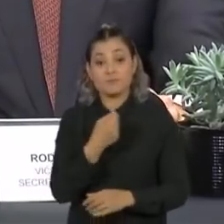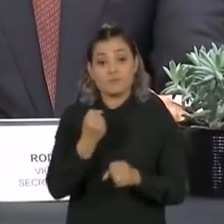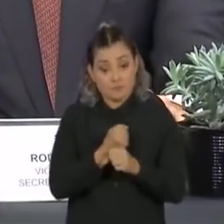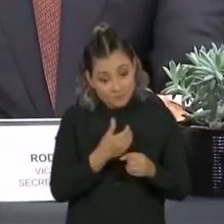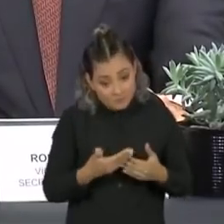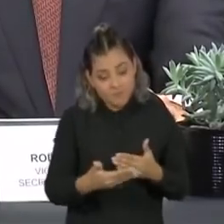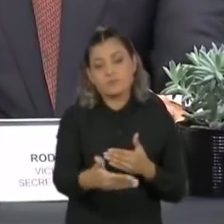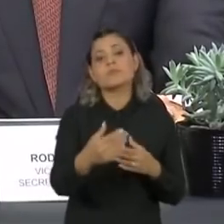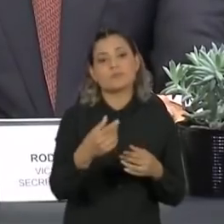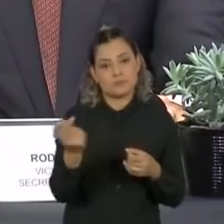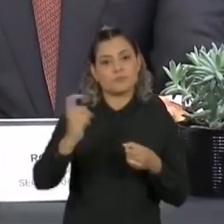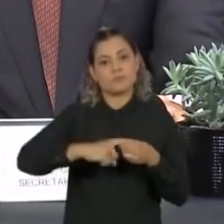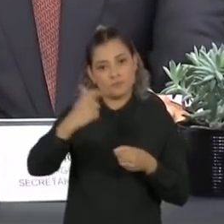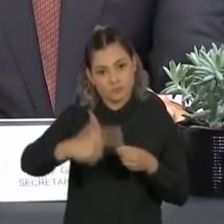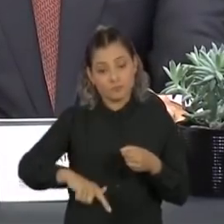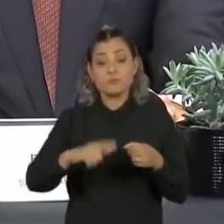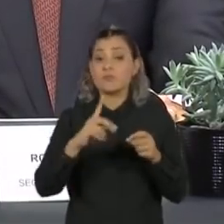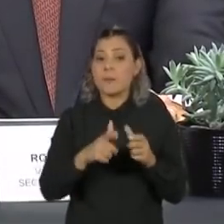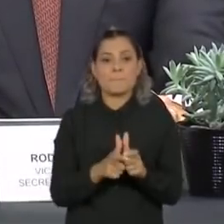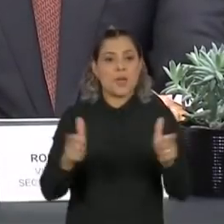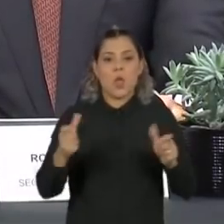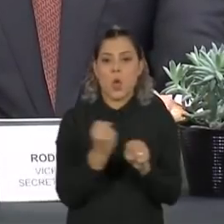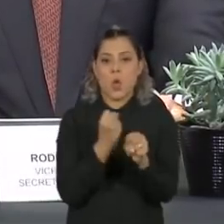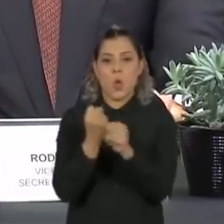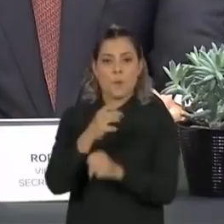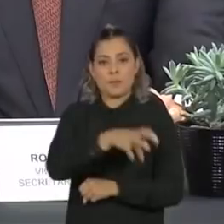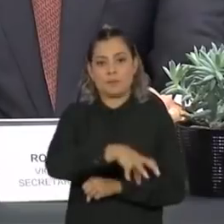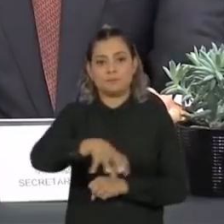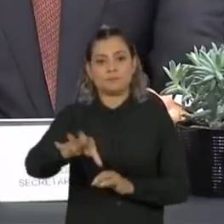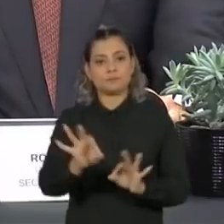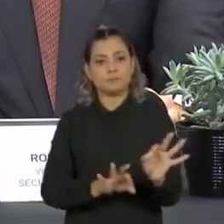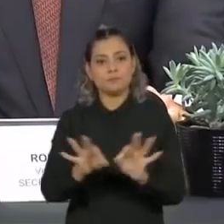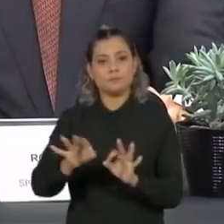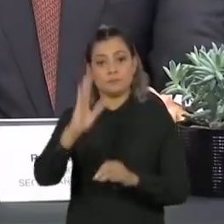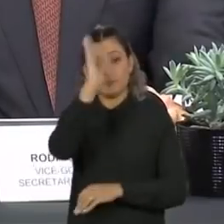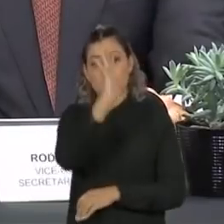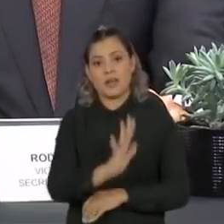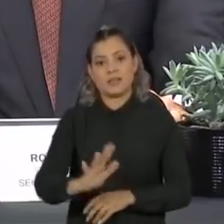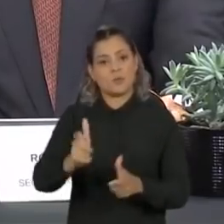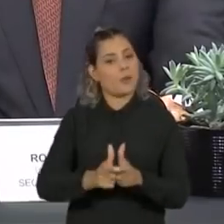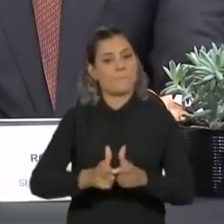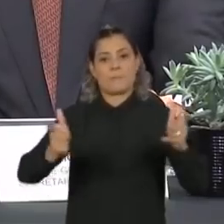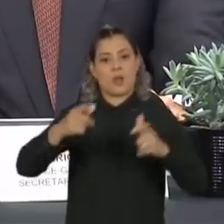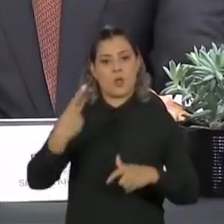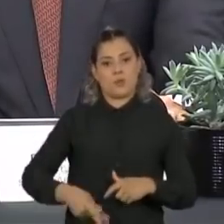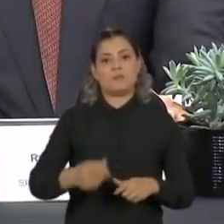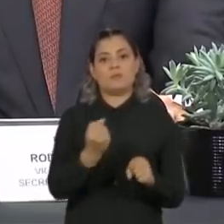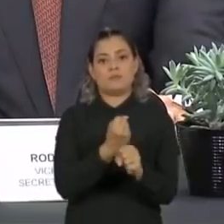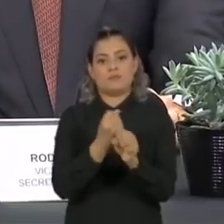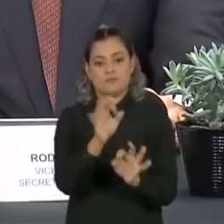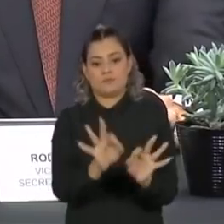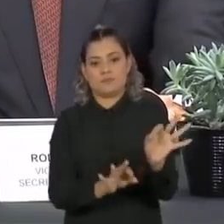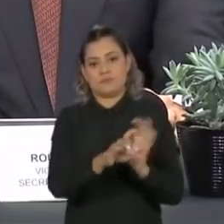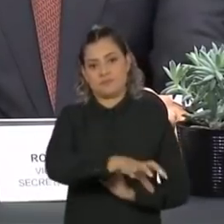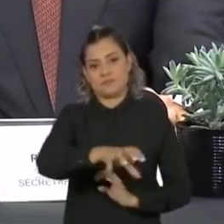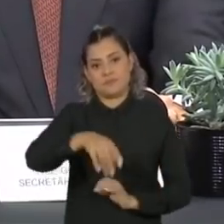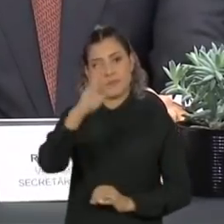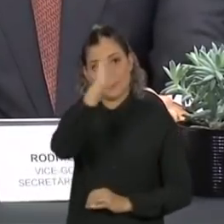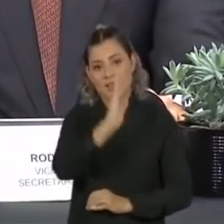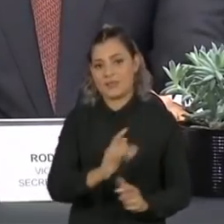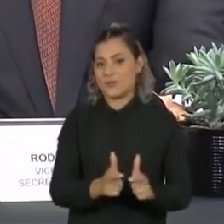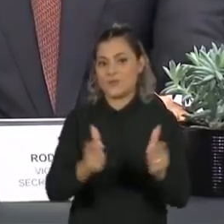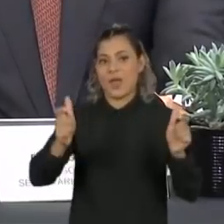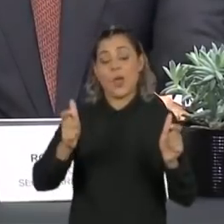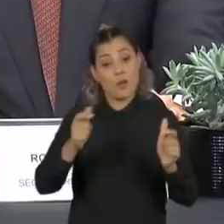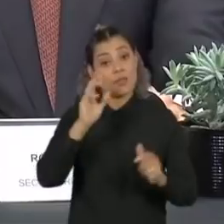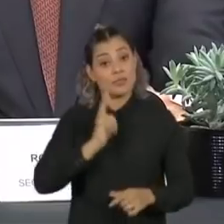ano. Esta é a maior obra de infraestrutura do país, repito, é a maior obra de infraestrutura do país.